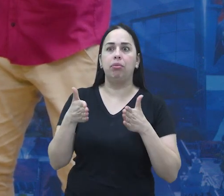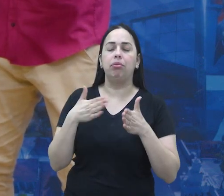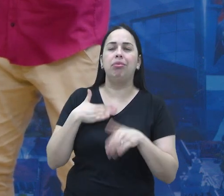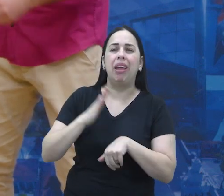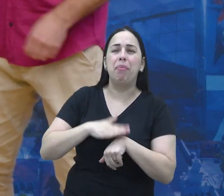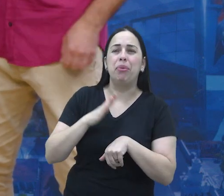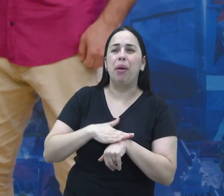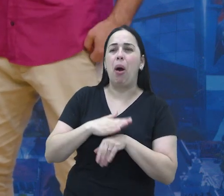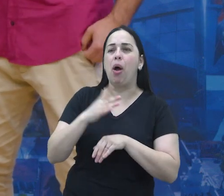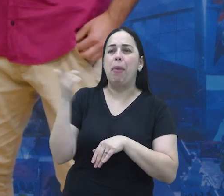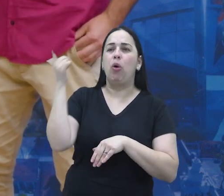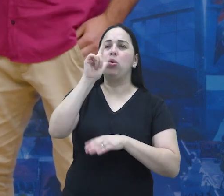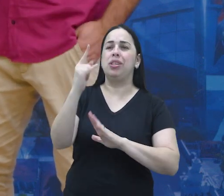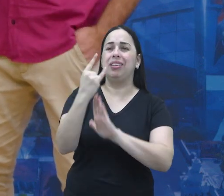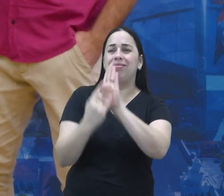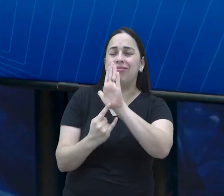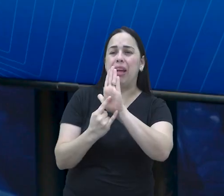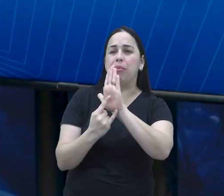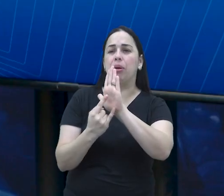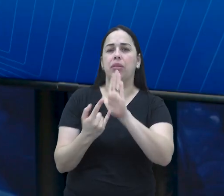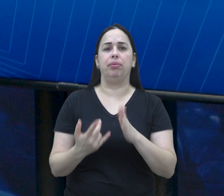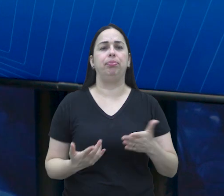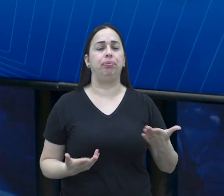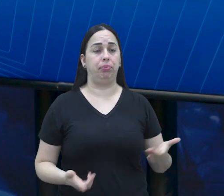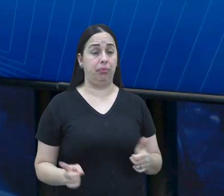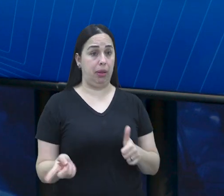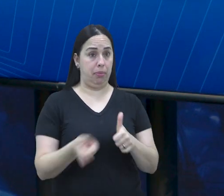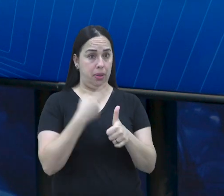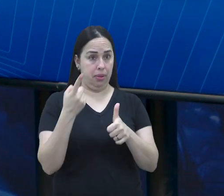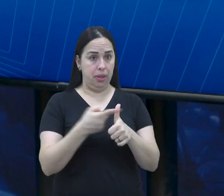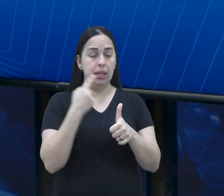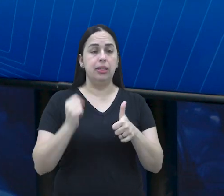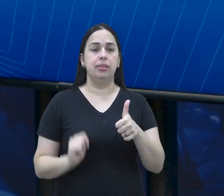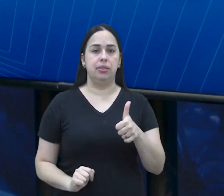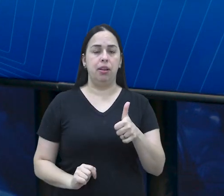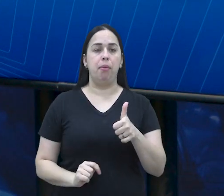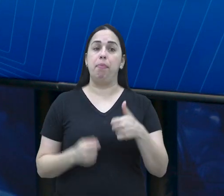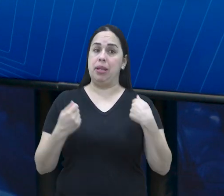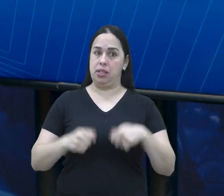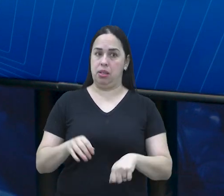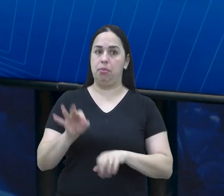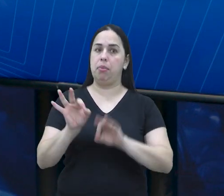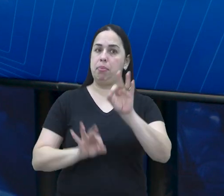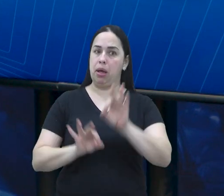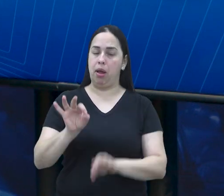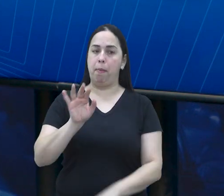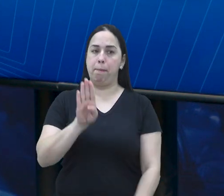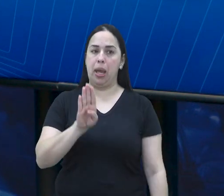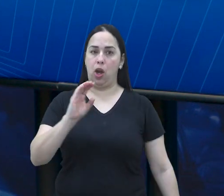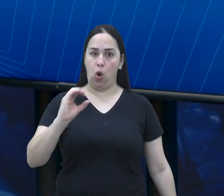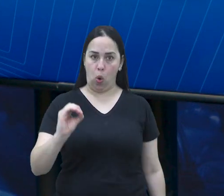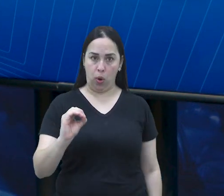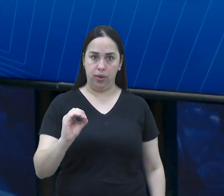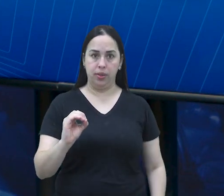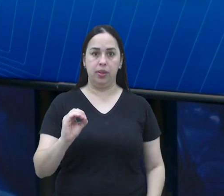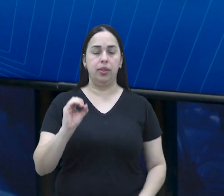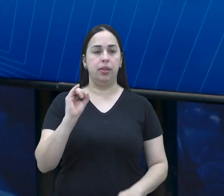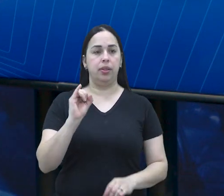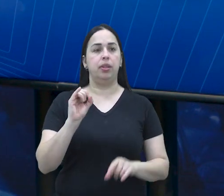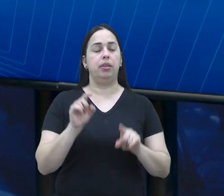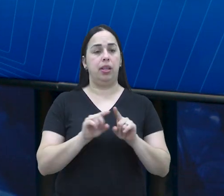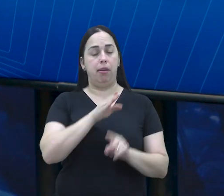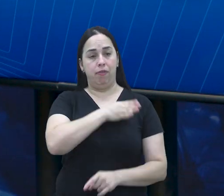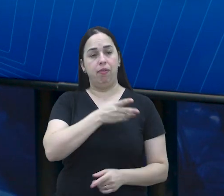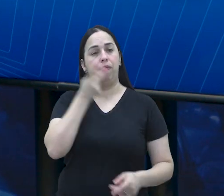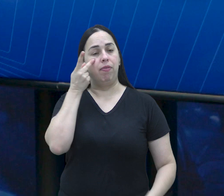tempo demora? Então, a primeira coisa é fazer o boletim de ocorrência. Ou você faz através